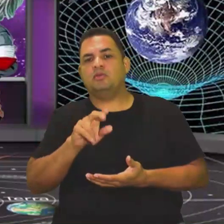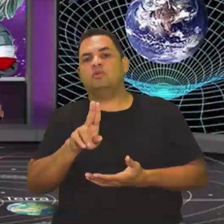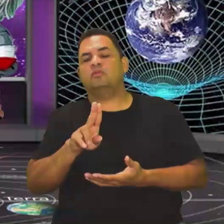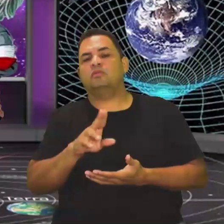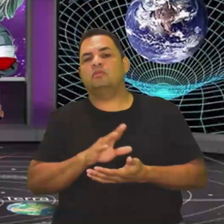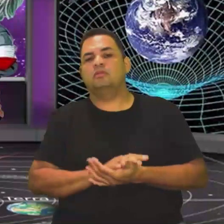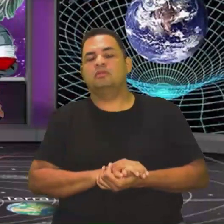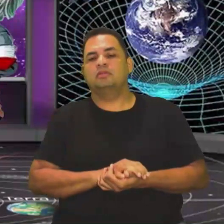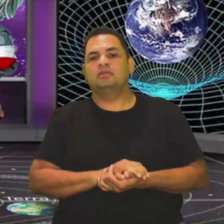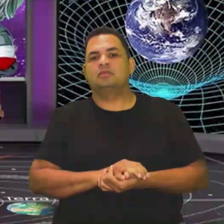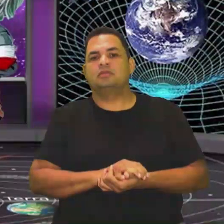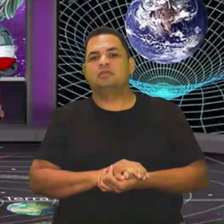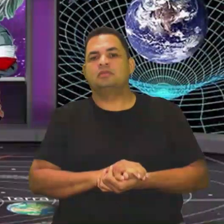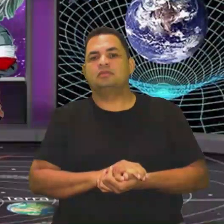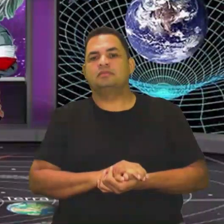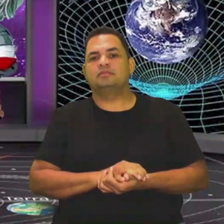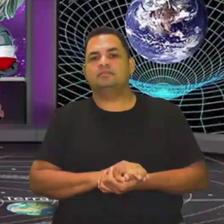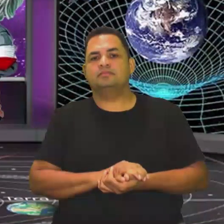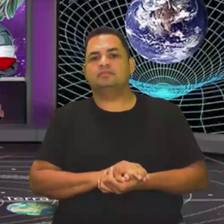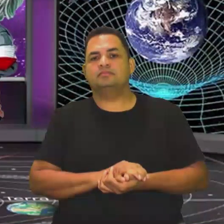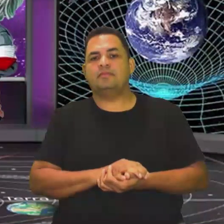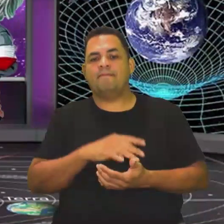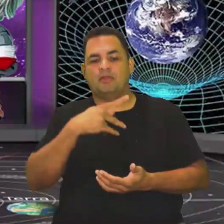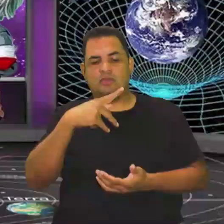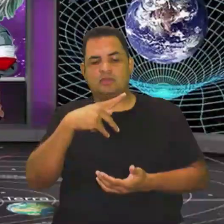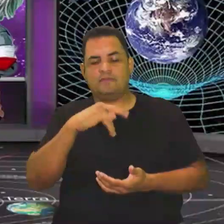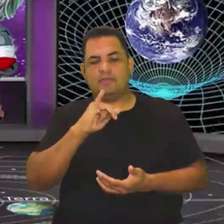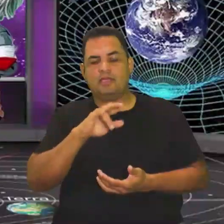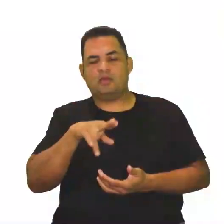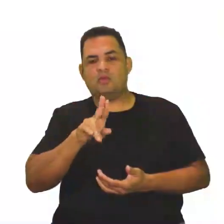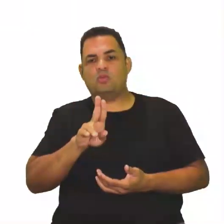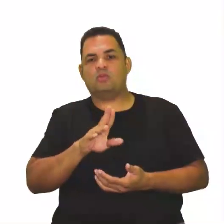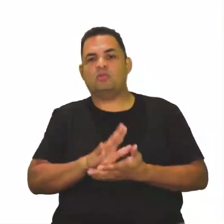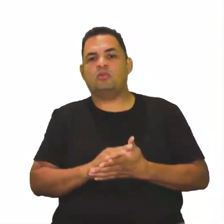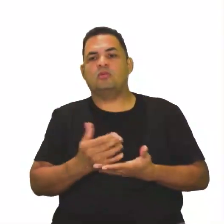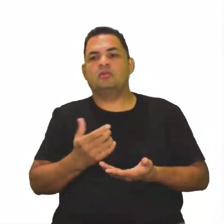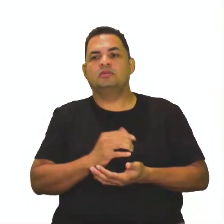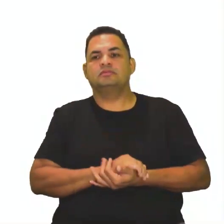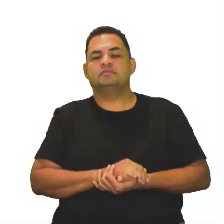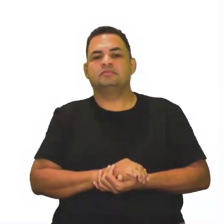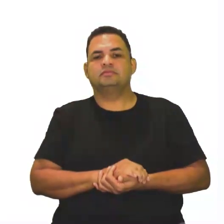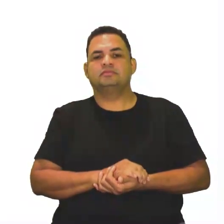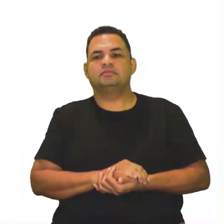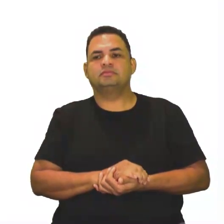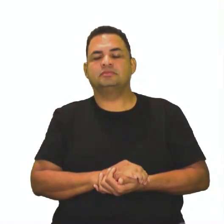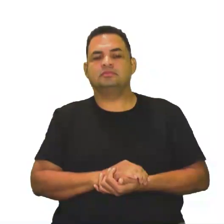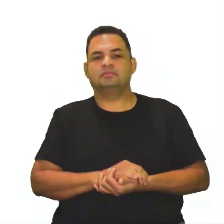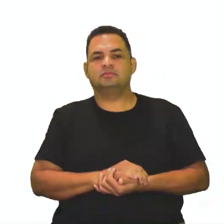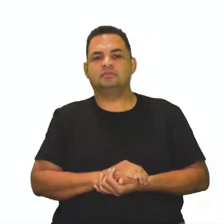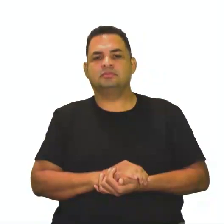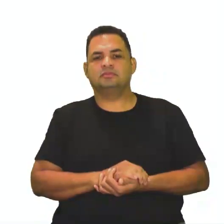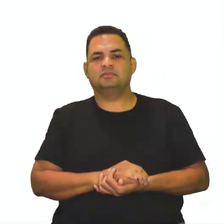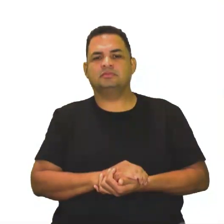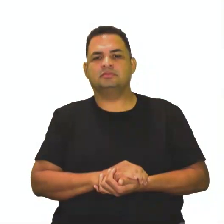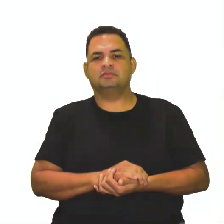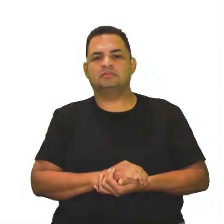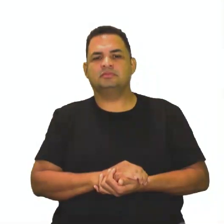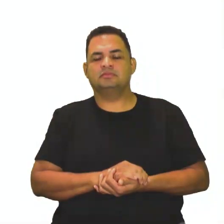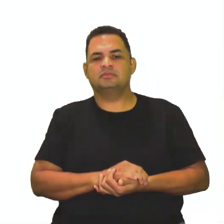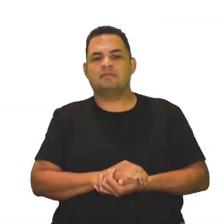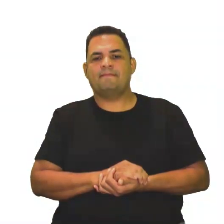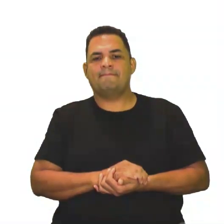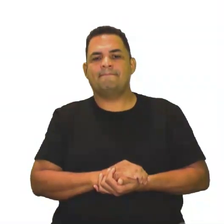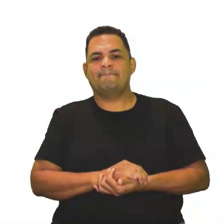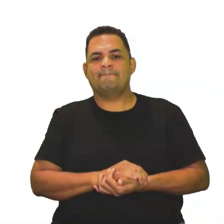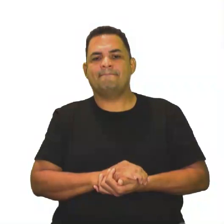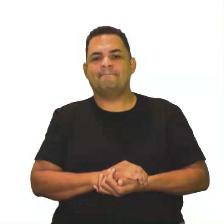pio, tá, gente? Então a potência é o quê? Pio. Vamos calcular ali para ver como é que fica? Então, olha só, a potência